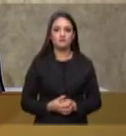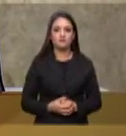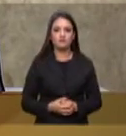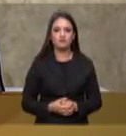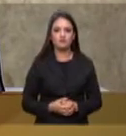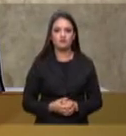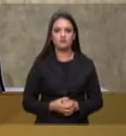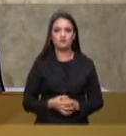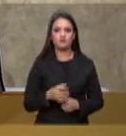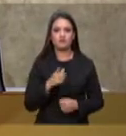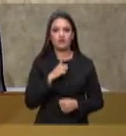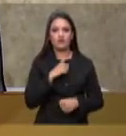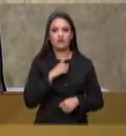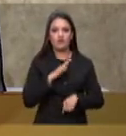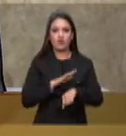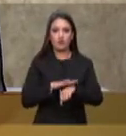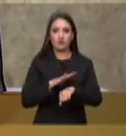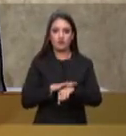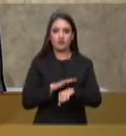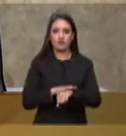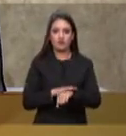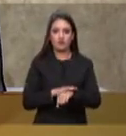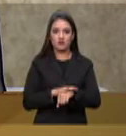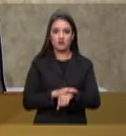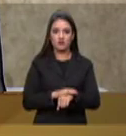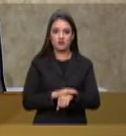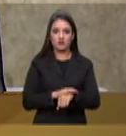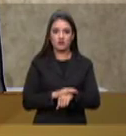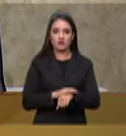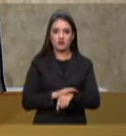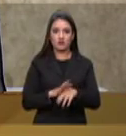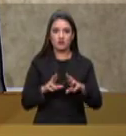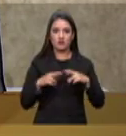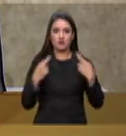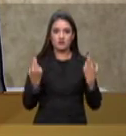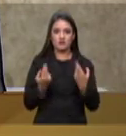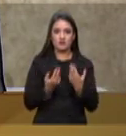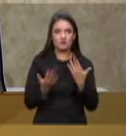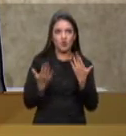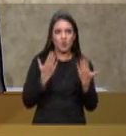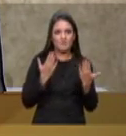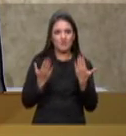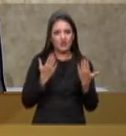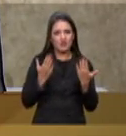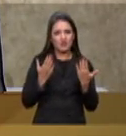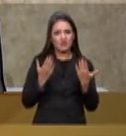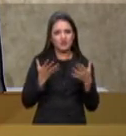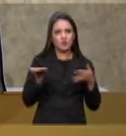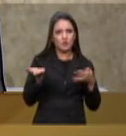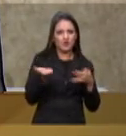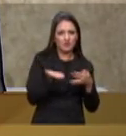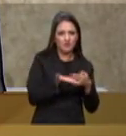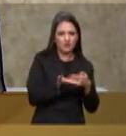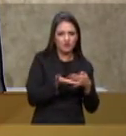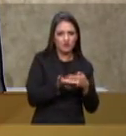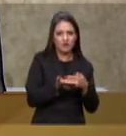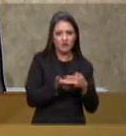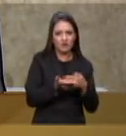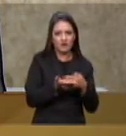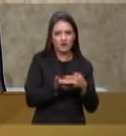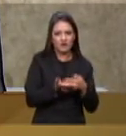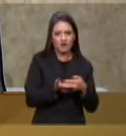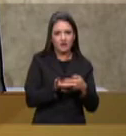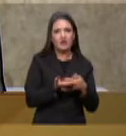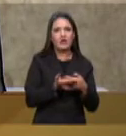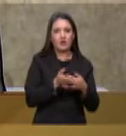temos um período de prorrogação da sessão, comparando com o intervalo que nós